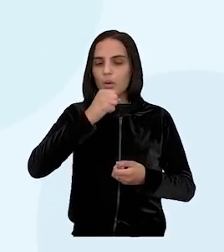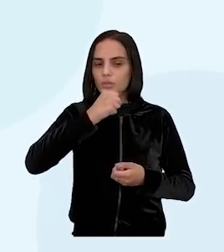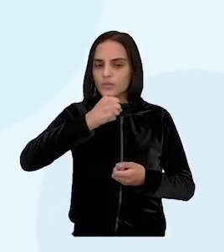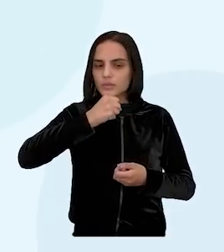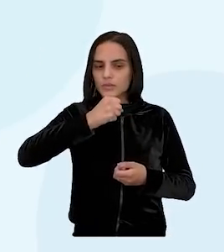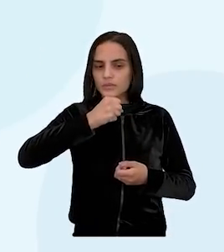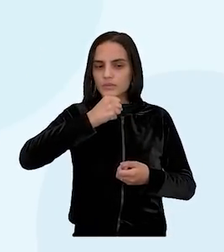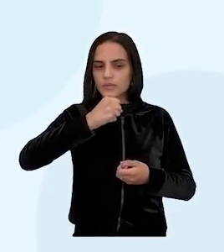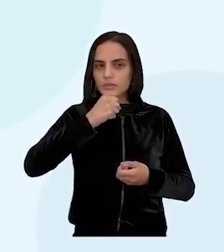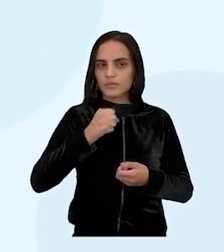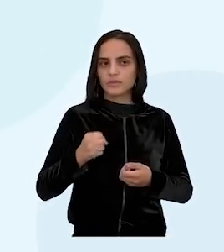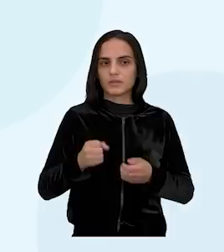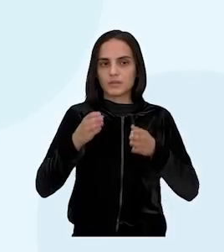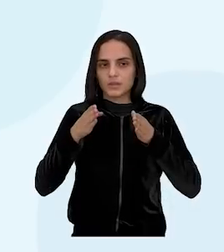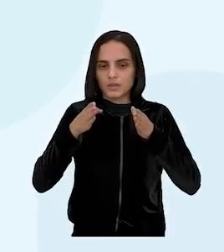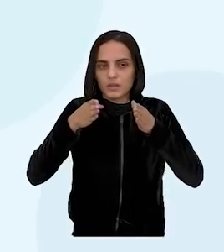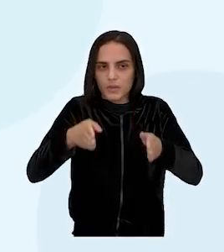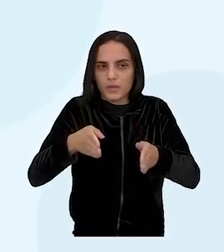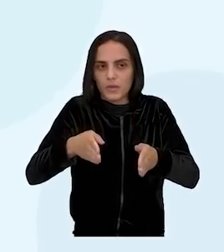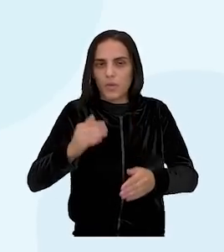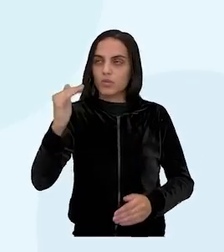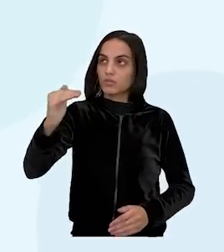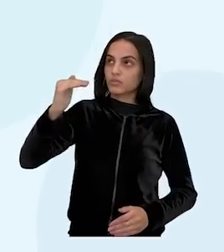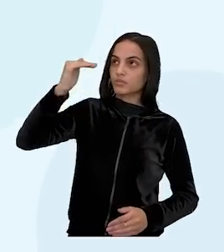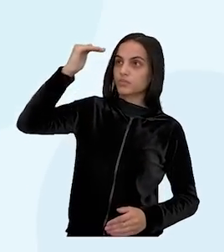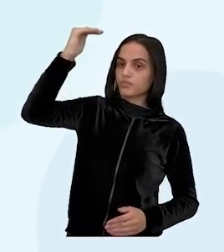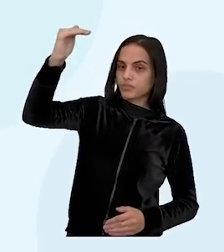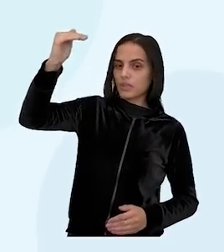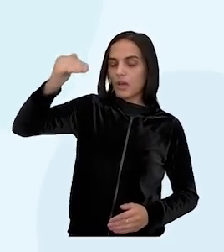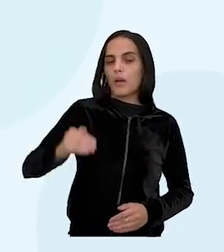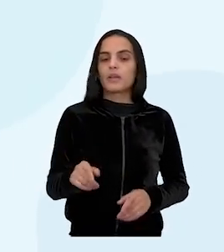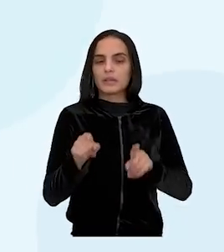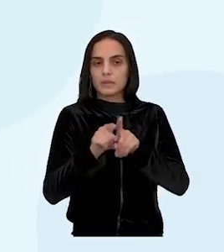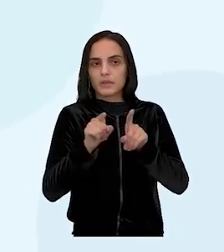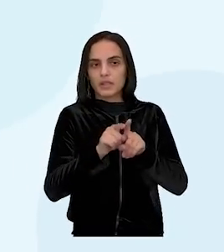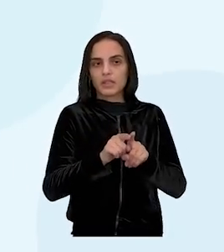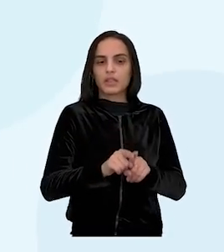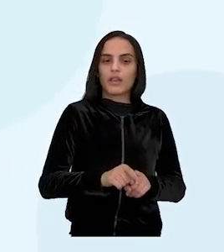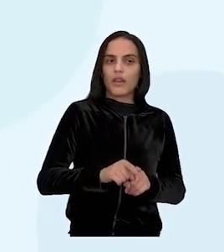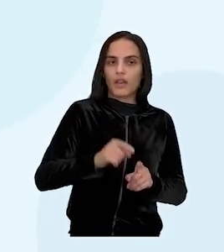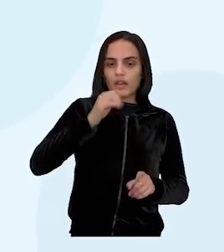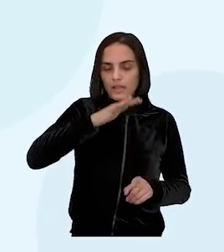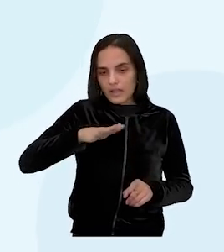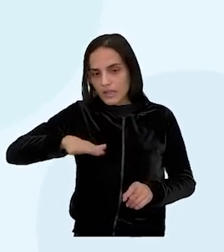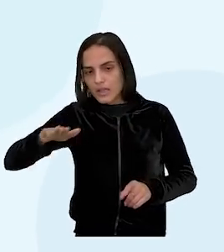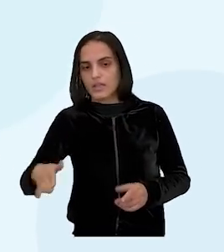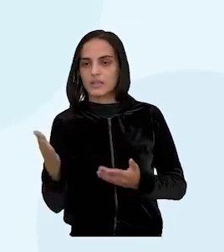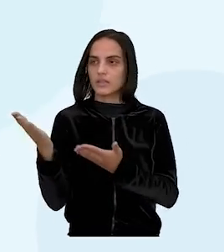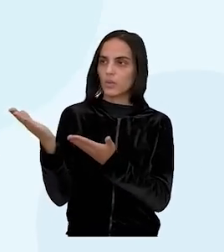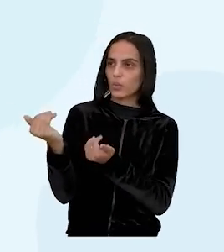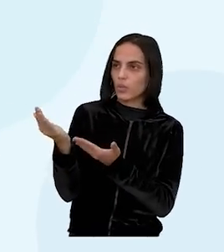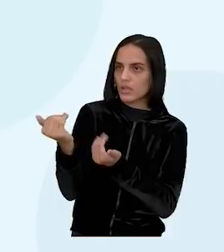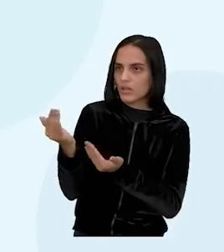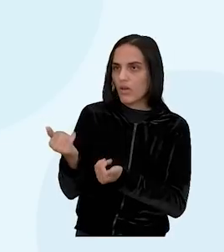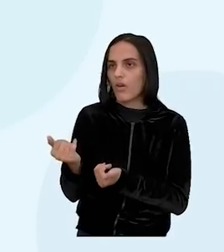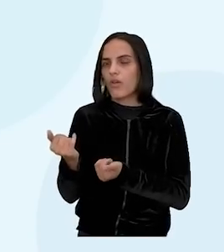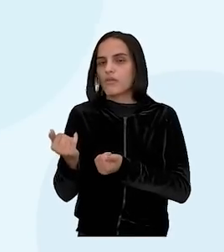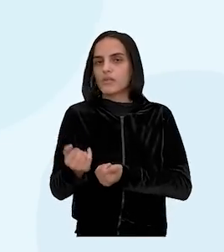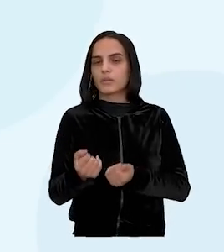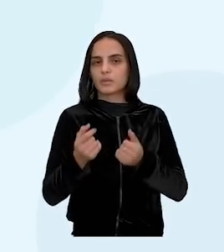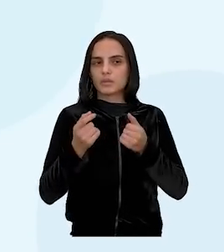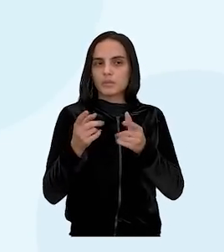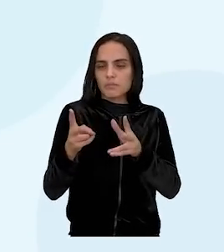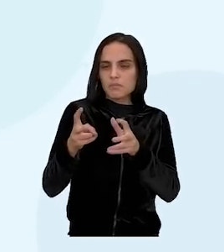mais direcionada aos adultos, porém, crianças, adolescentes e jovens podem perceber quais